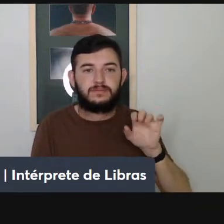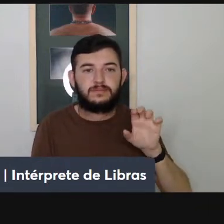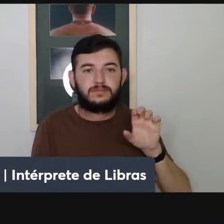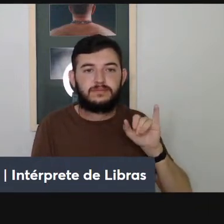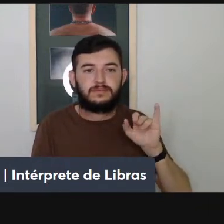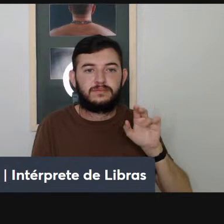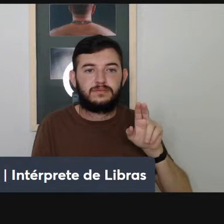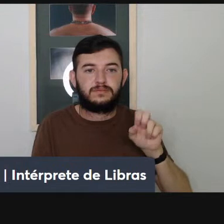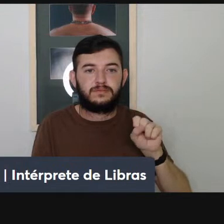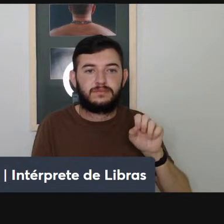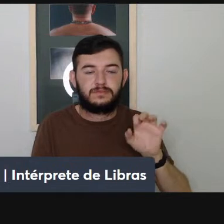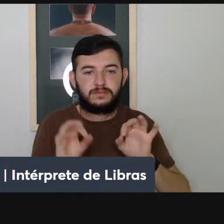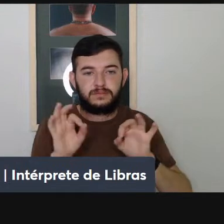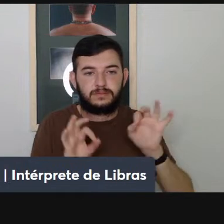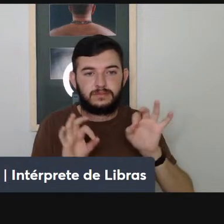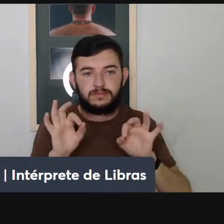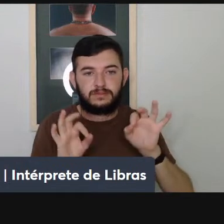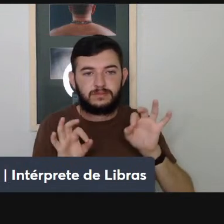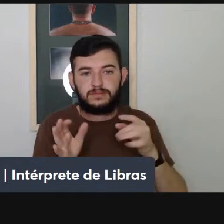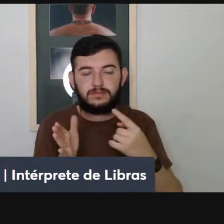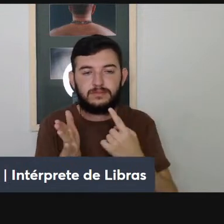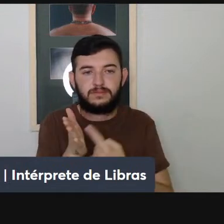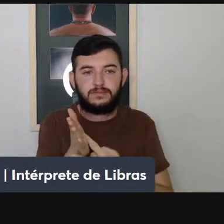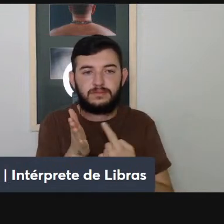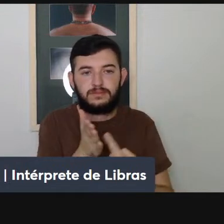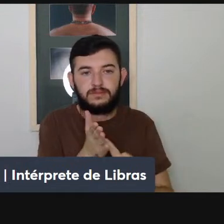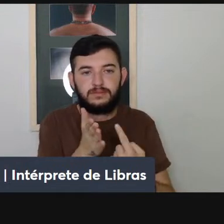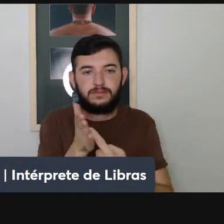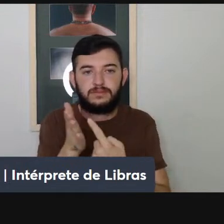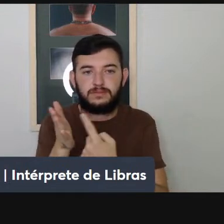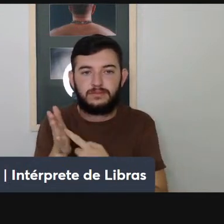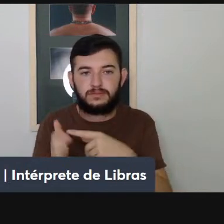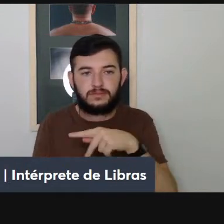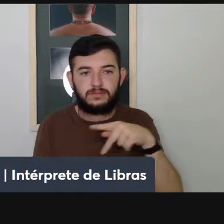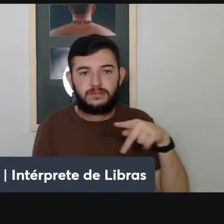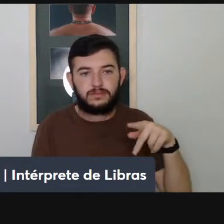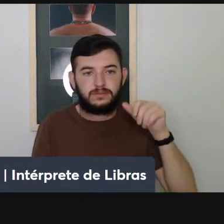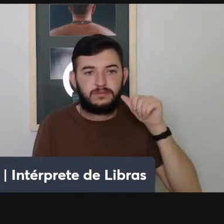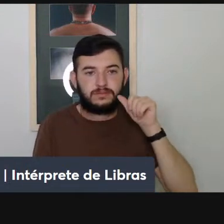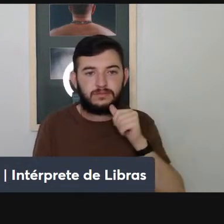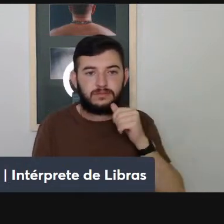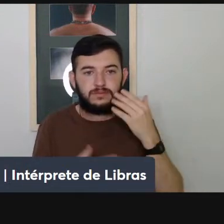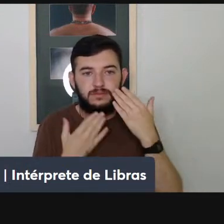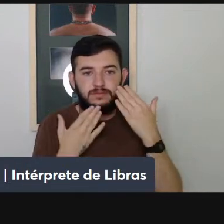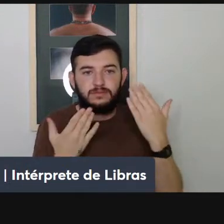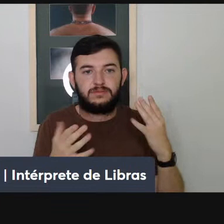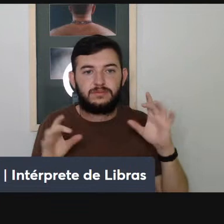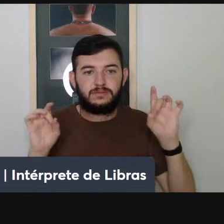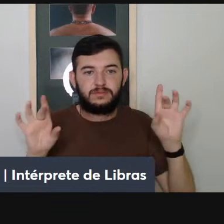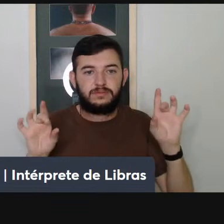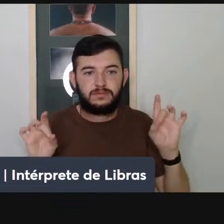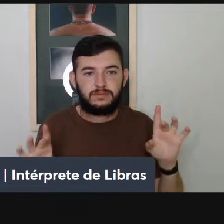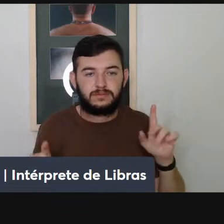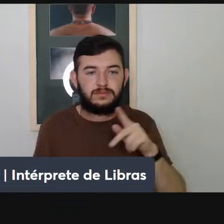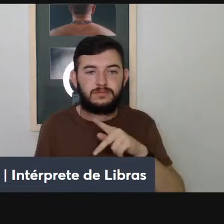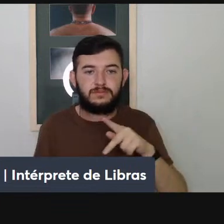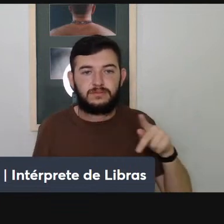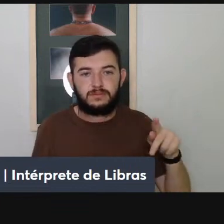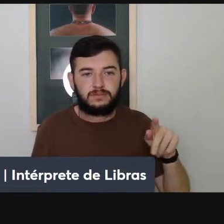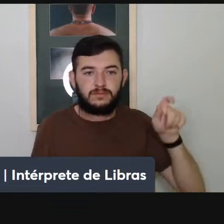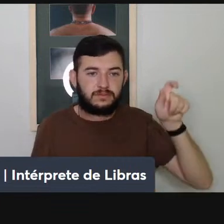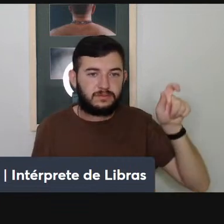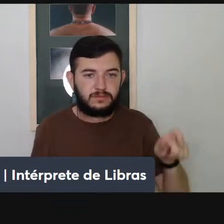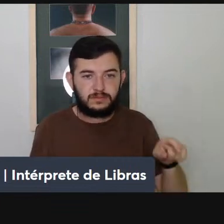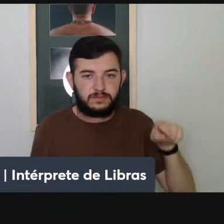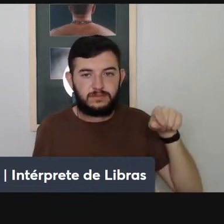a organização e articulação com a professora Raul Nicole, e meu agradecimento especial à professora Raul Connell por